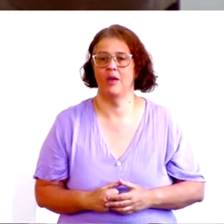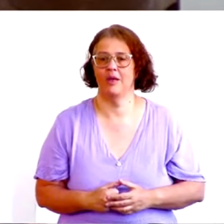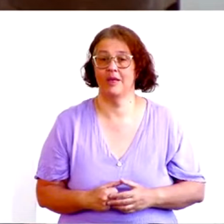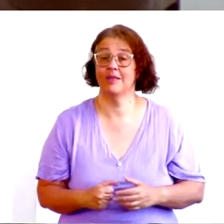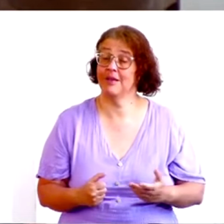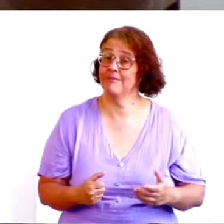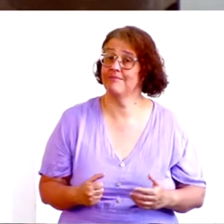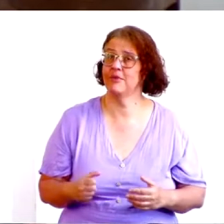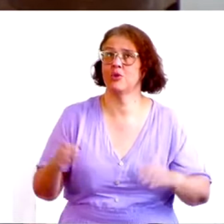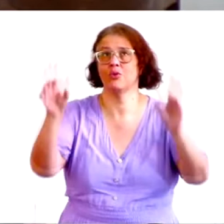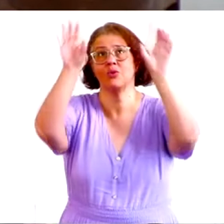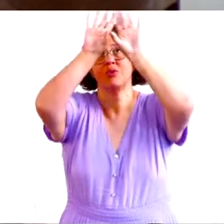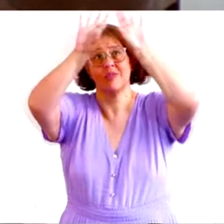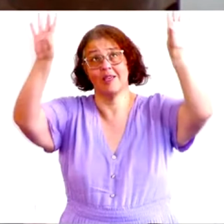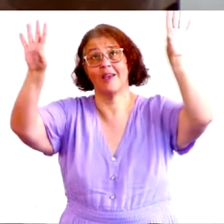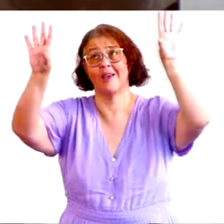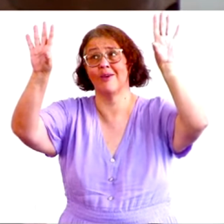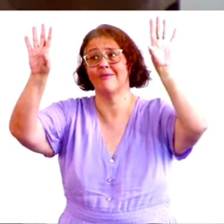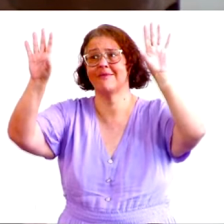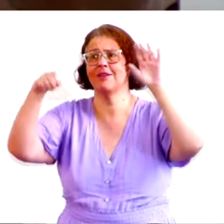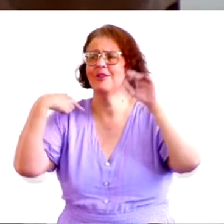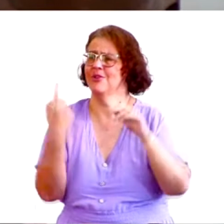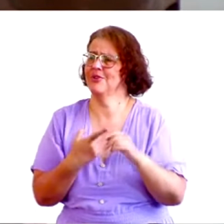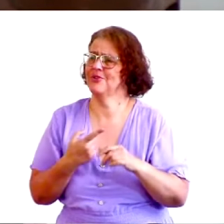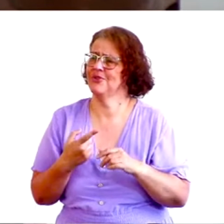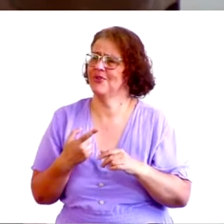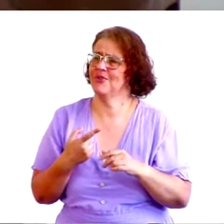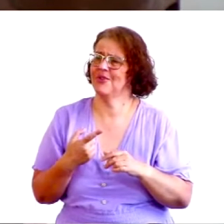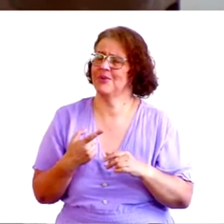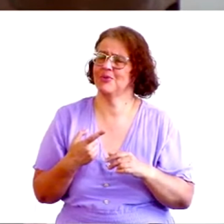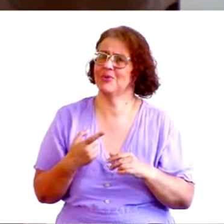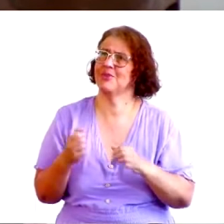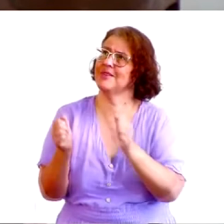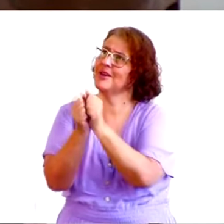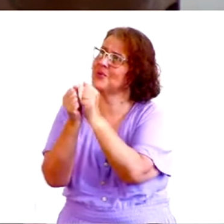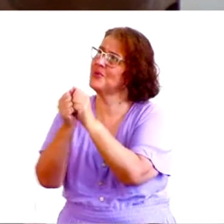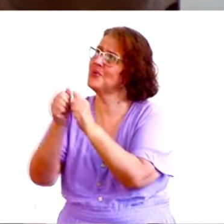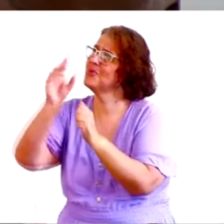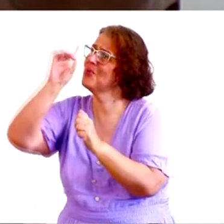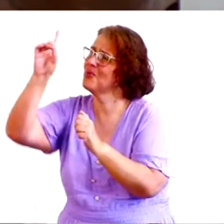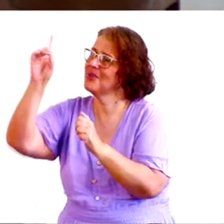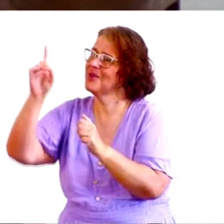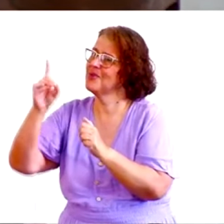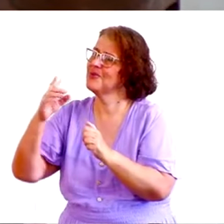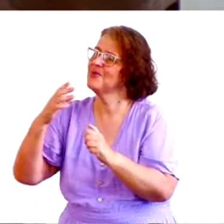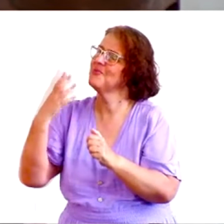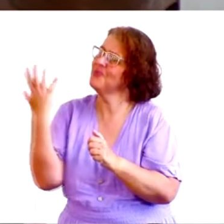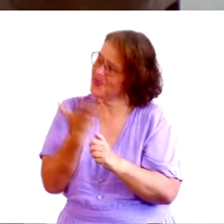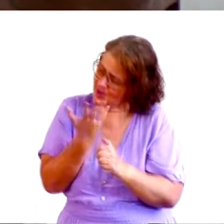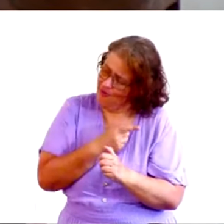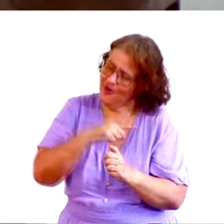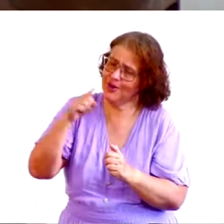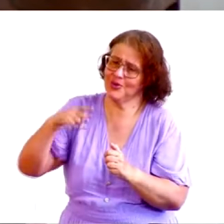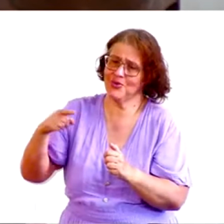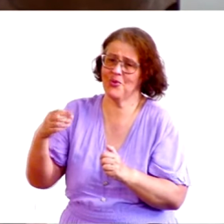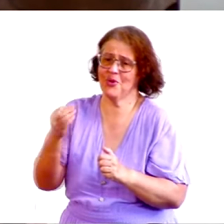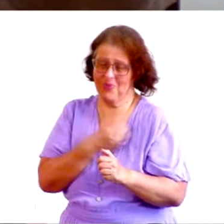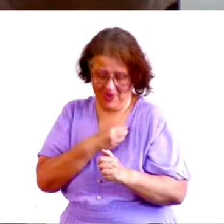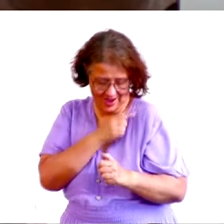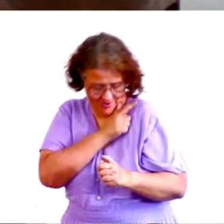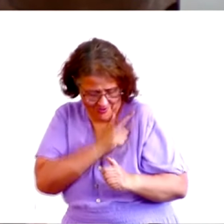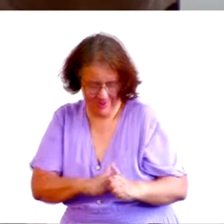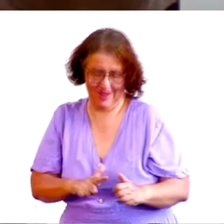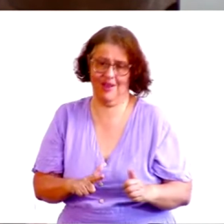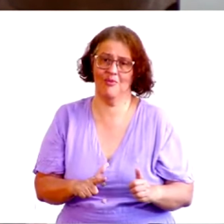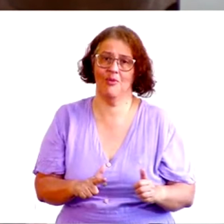o cordeiro morto sem o sacrifício prestando contas o tempo inteiro do que são os nossos pecados